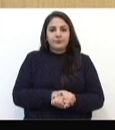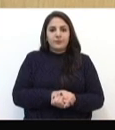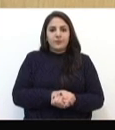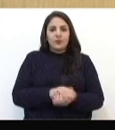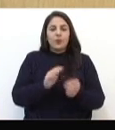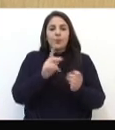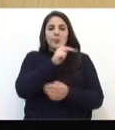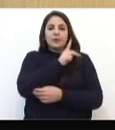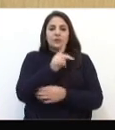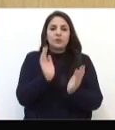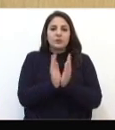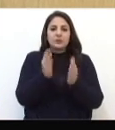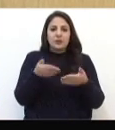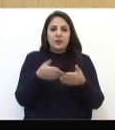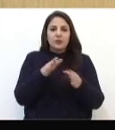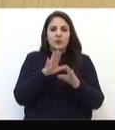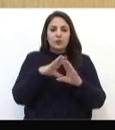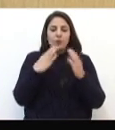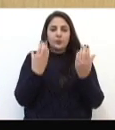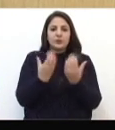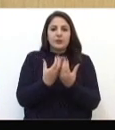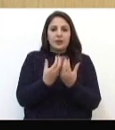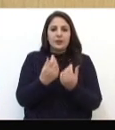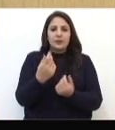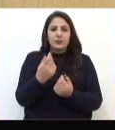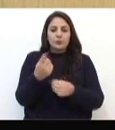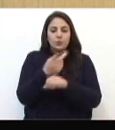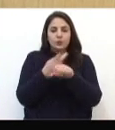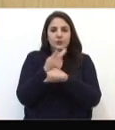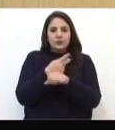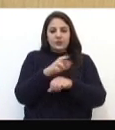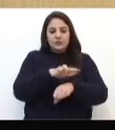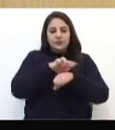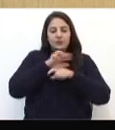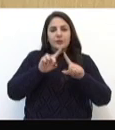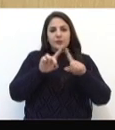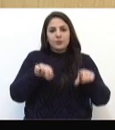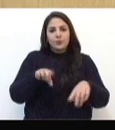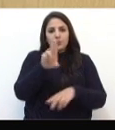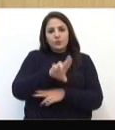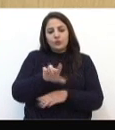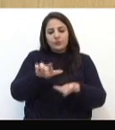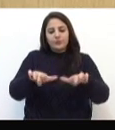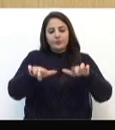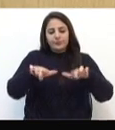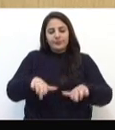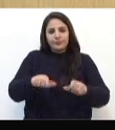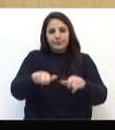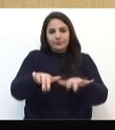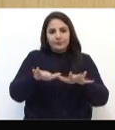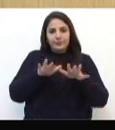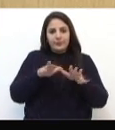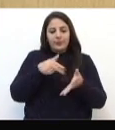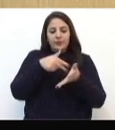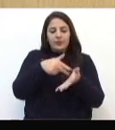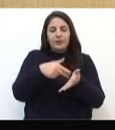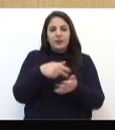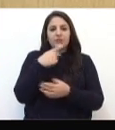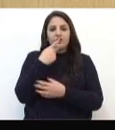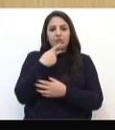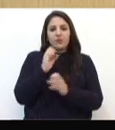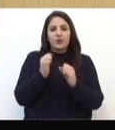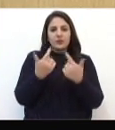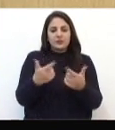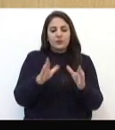do Conselho Comunitário Pró Segurança Pública utilizou o espaço da Tribuna Popular nesta semana. Ele